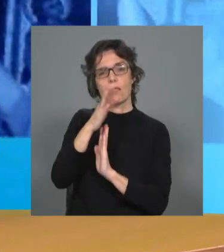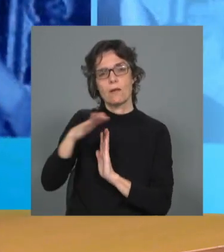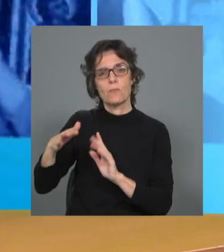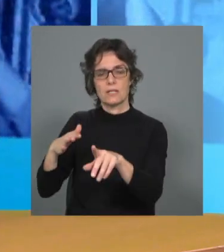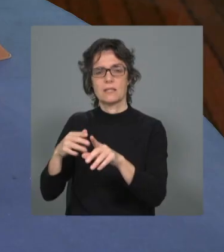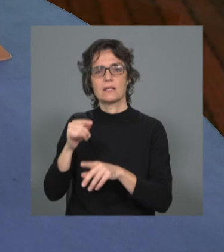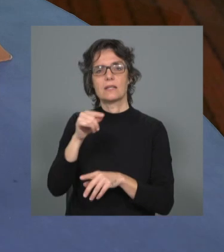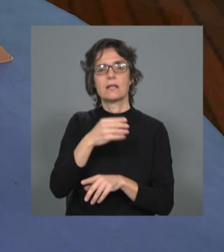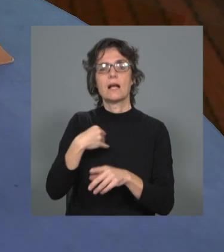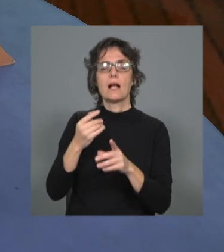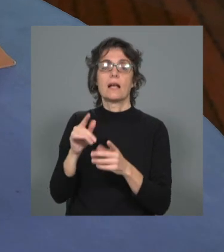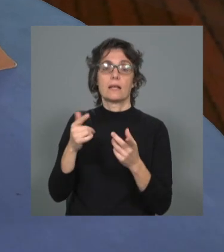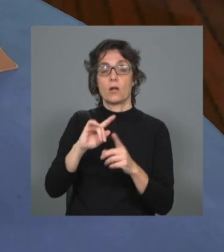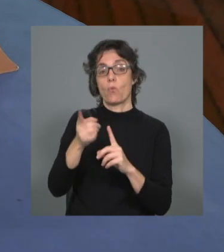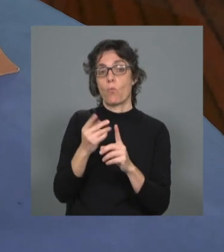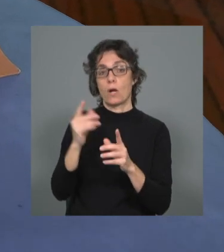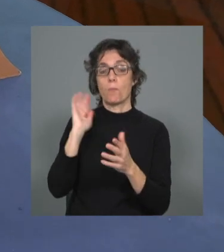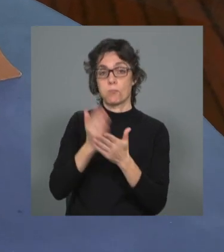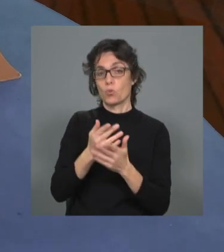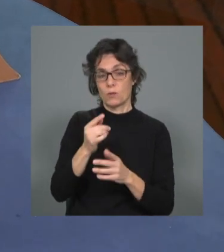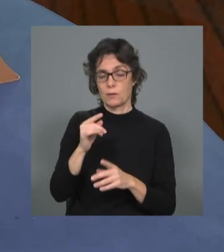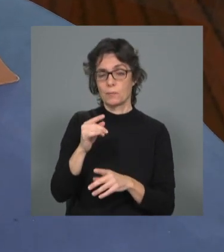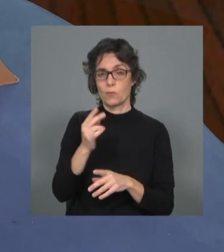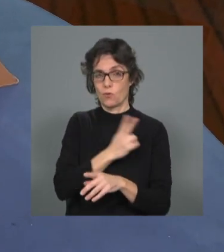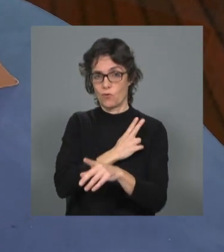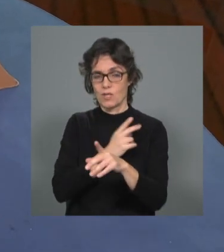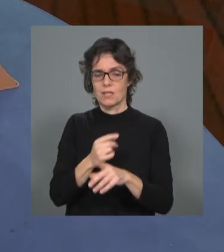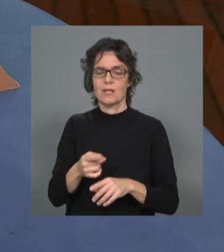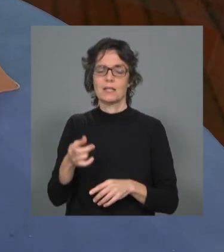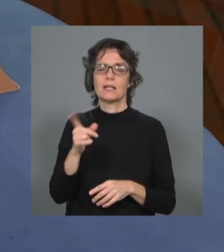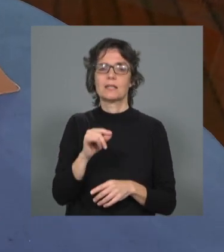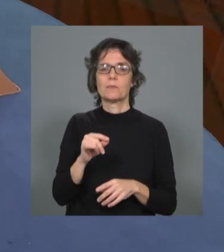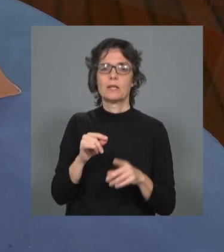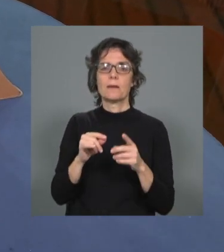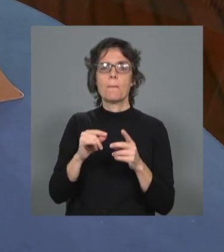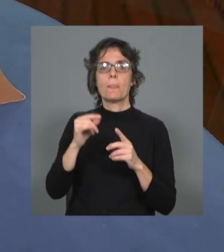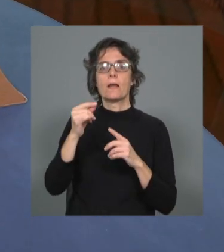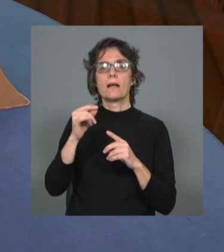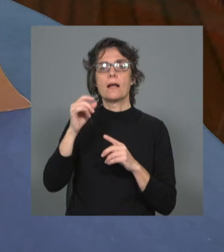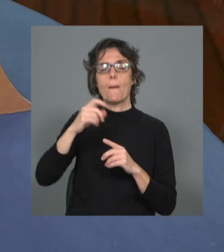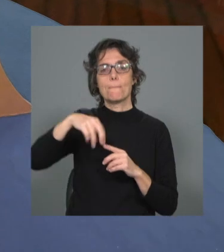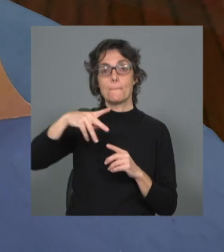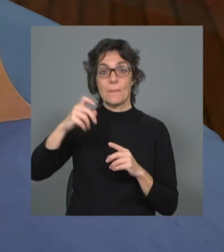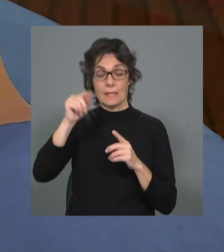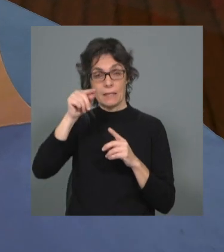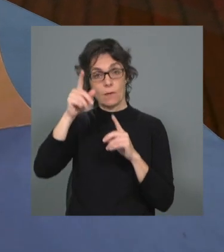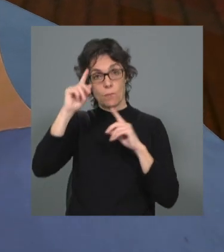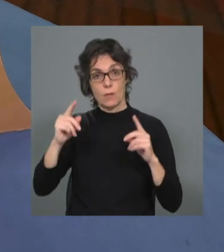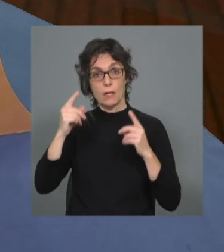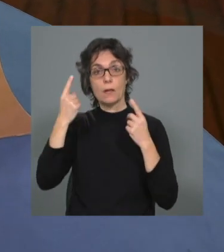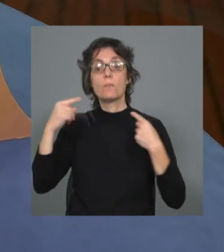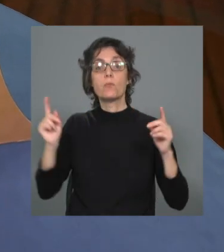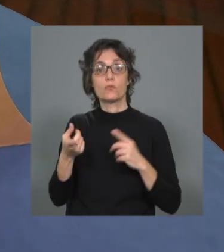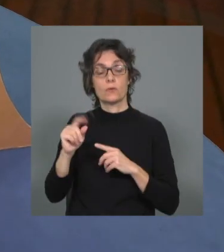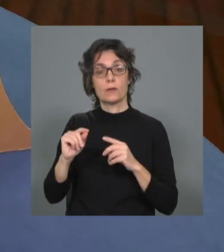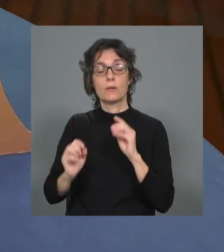Martins, e que, para além de estudante de medicina, é também músico, com formação, e aliás ele criou a Orquestra